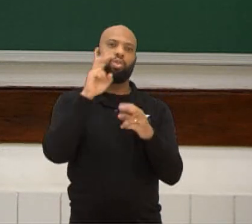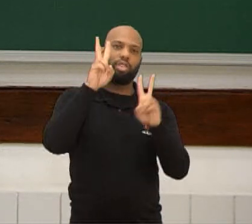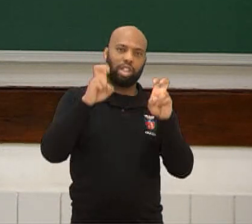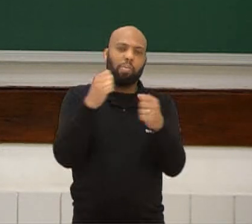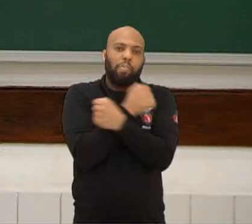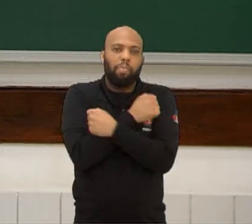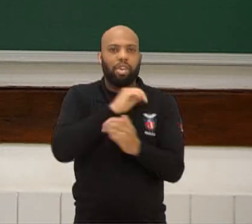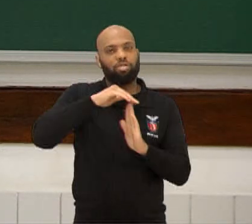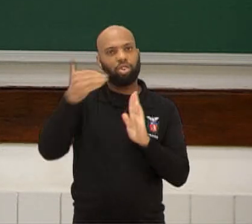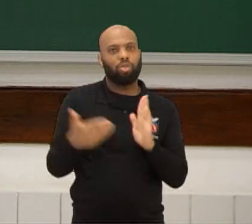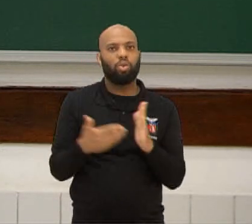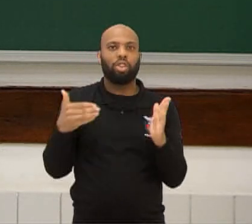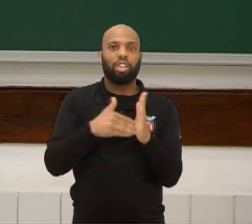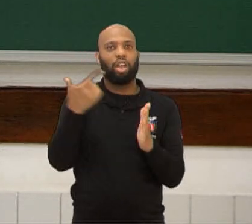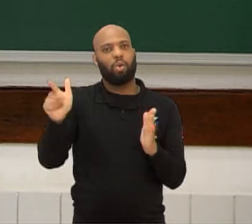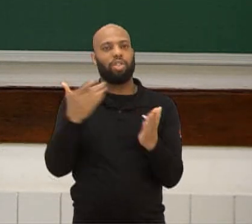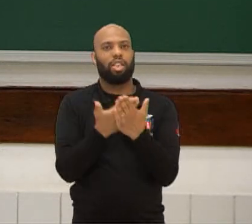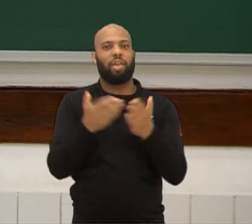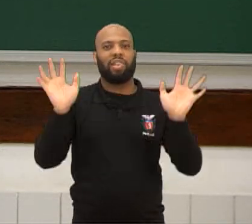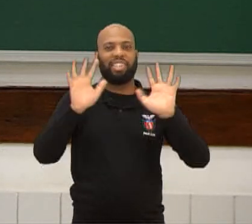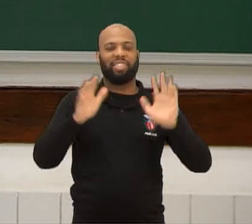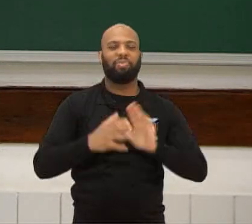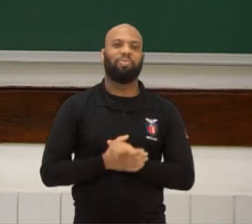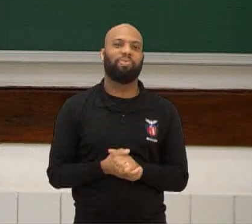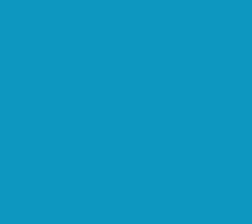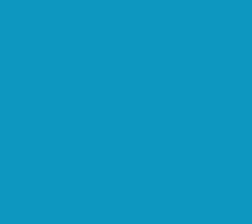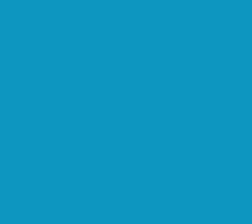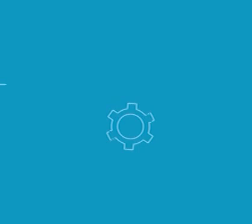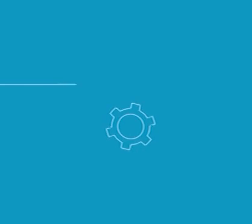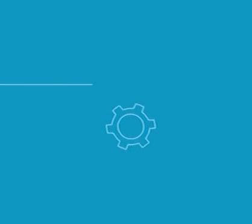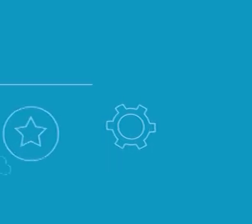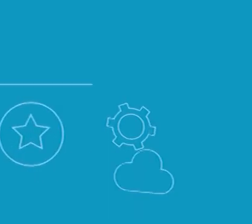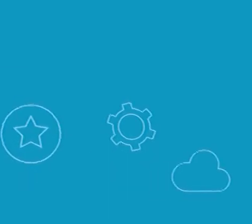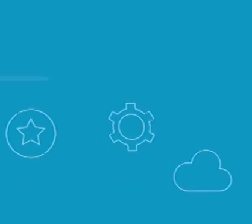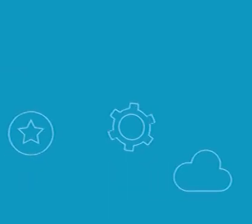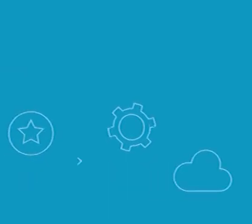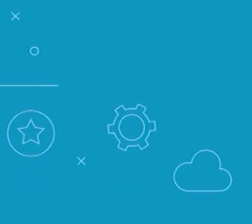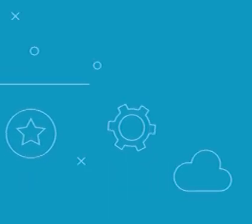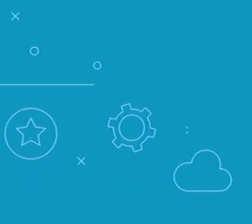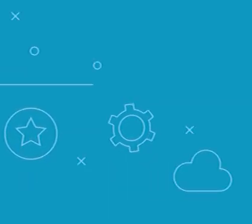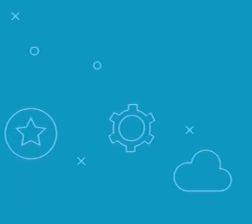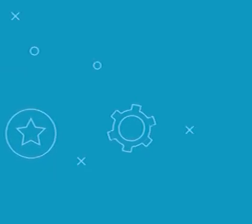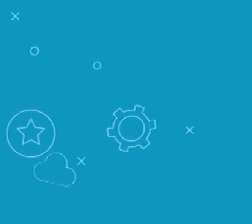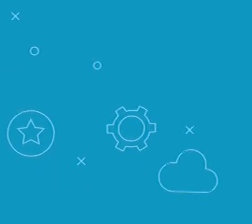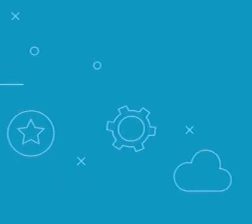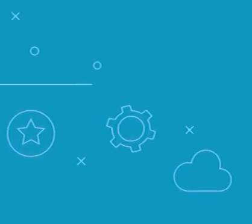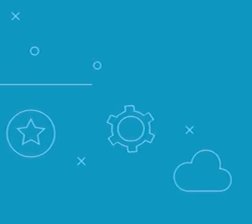abraço a todos e até lá!